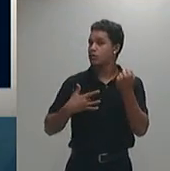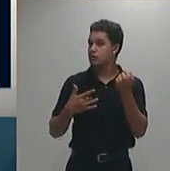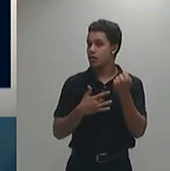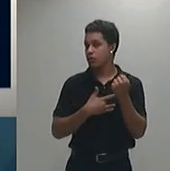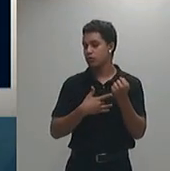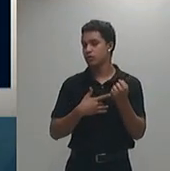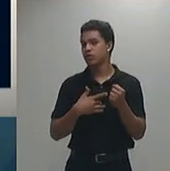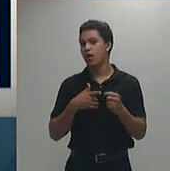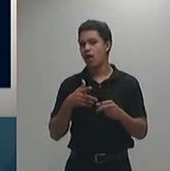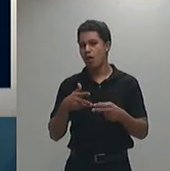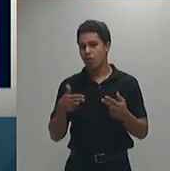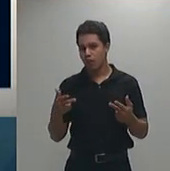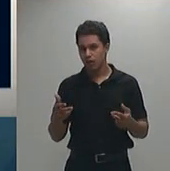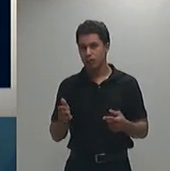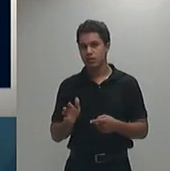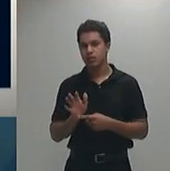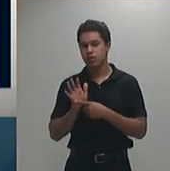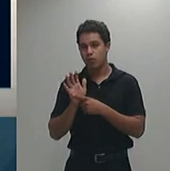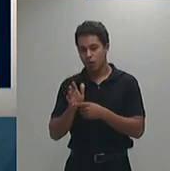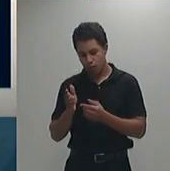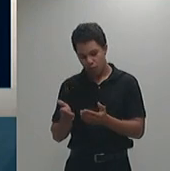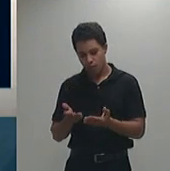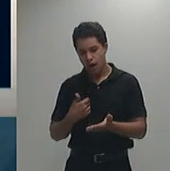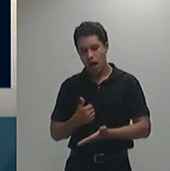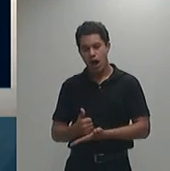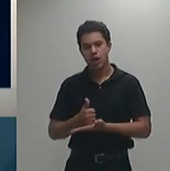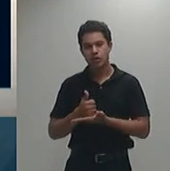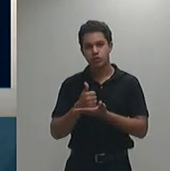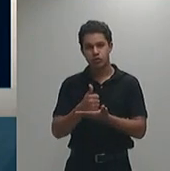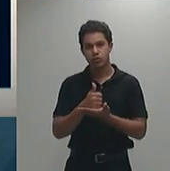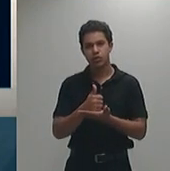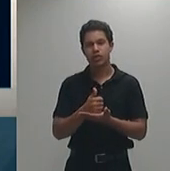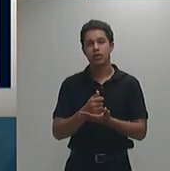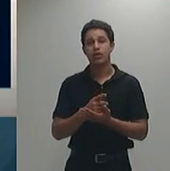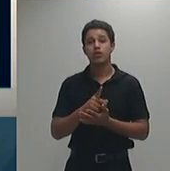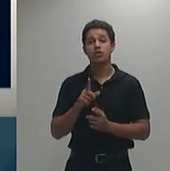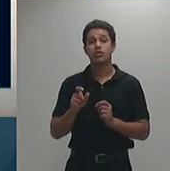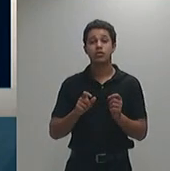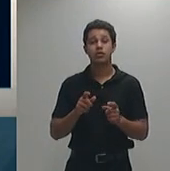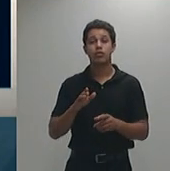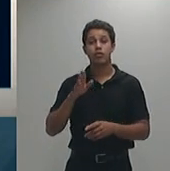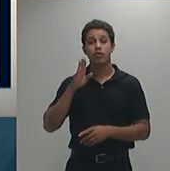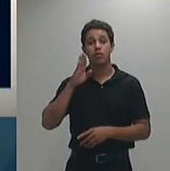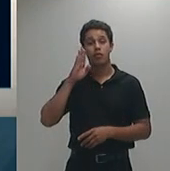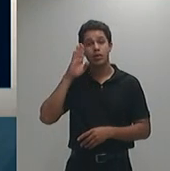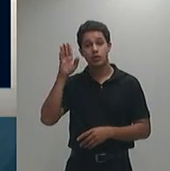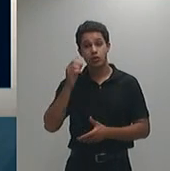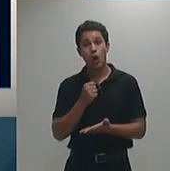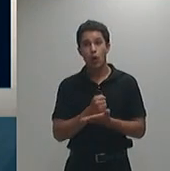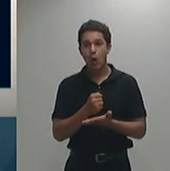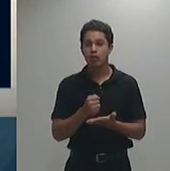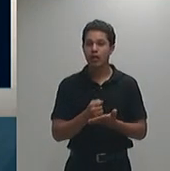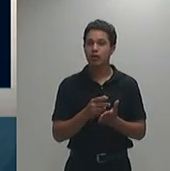seu apartamento a sua prestação sob o Pálio de um contrato válido no ato jurídico